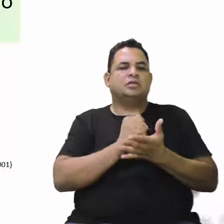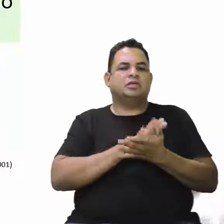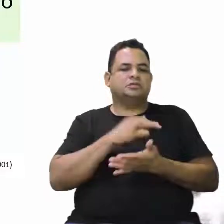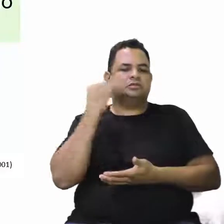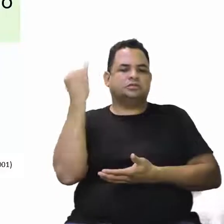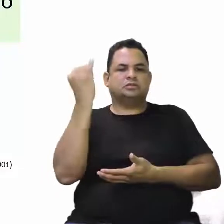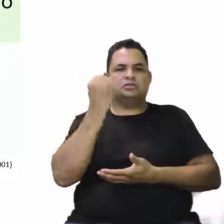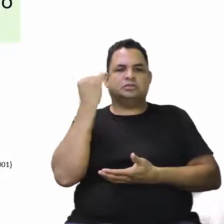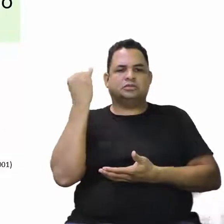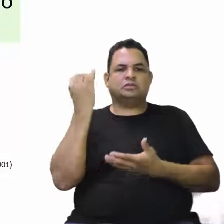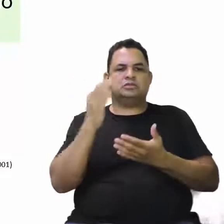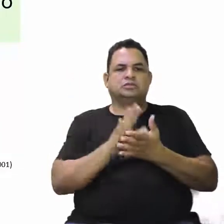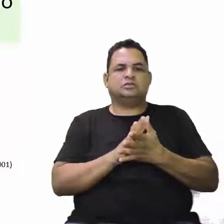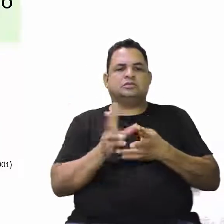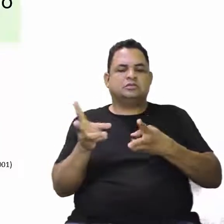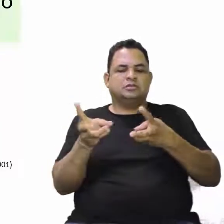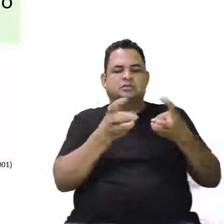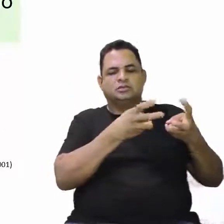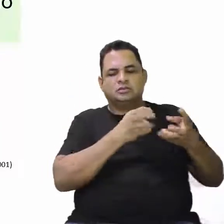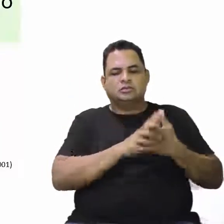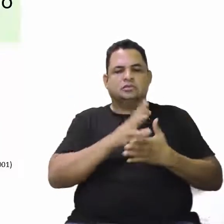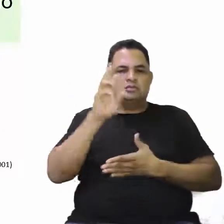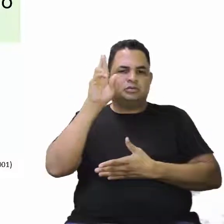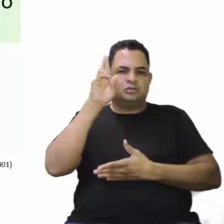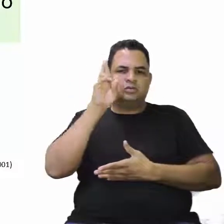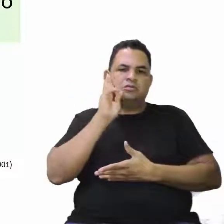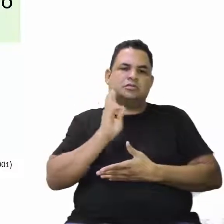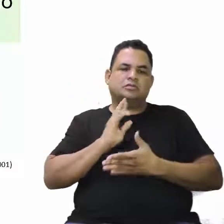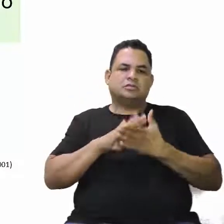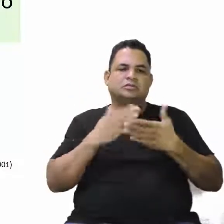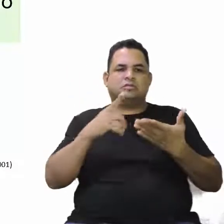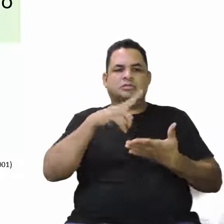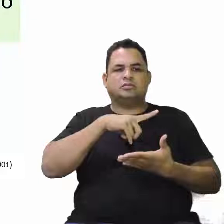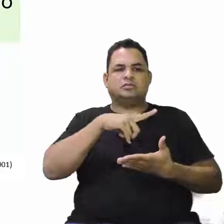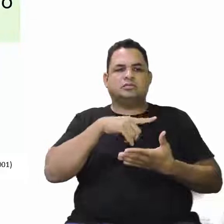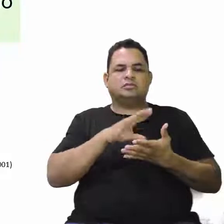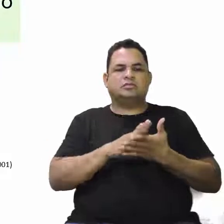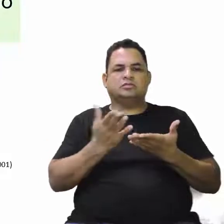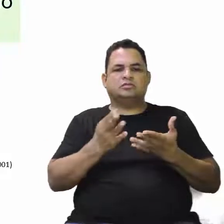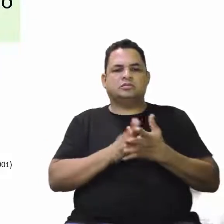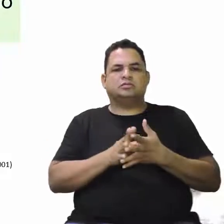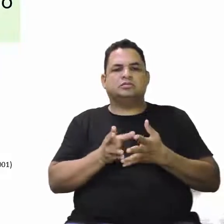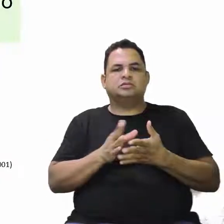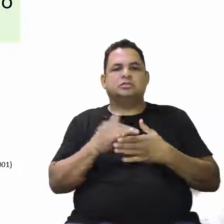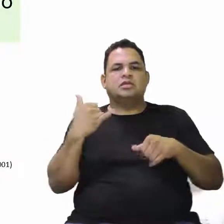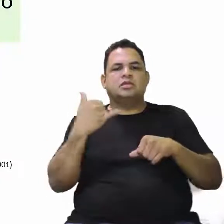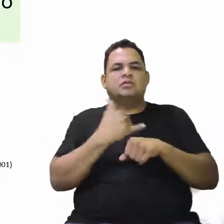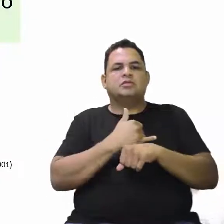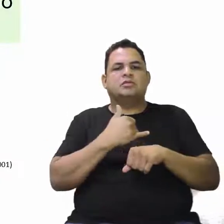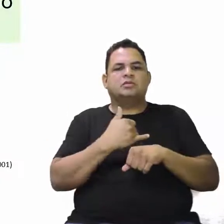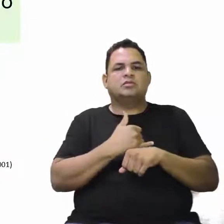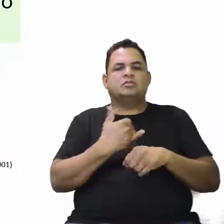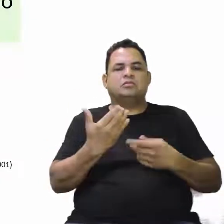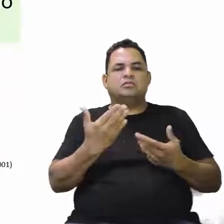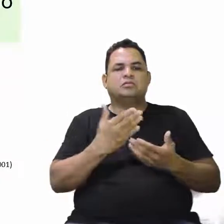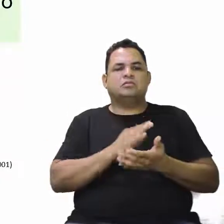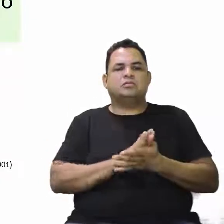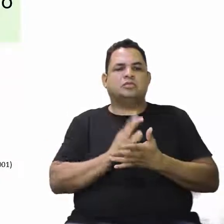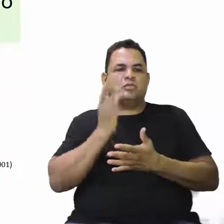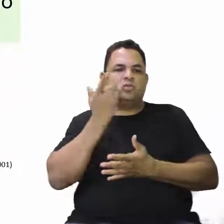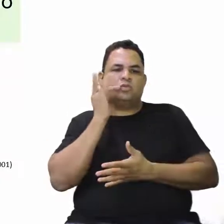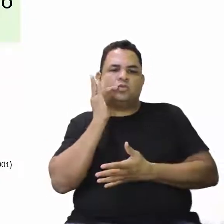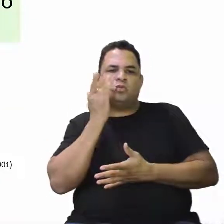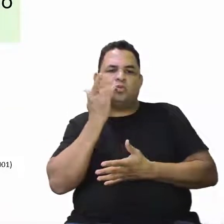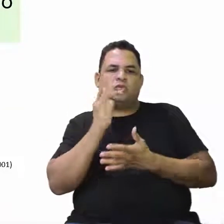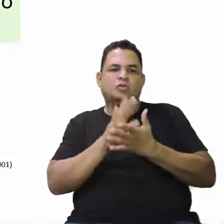em relação ao extrativismo em Rondônia. A gente tem o mineral aí, como eu falei há pouco para vocês, do ouro